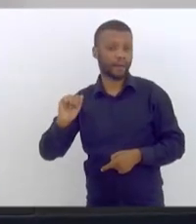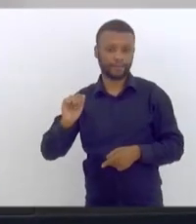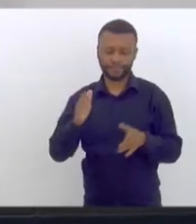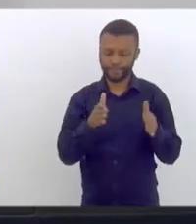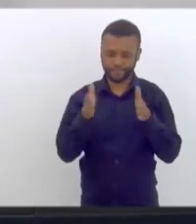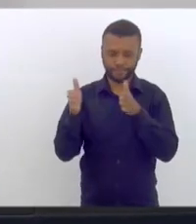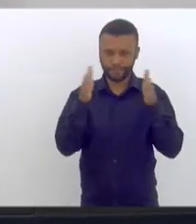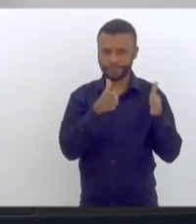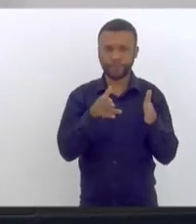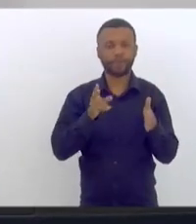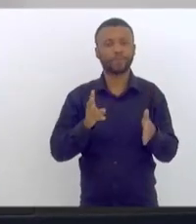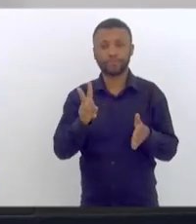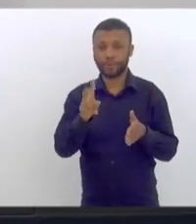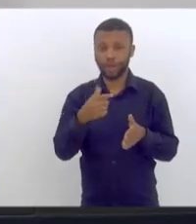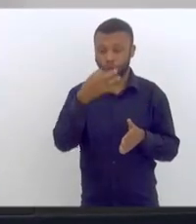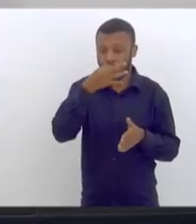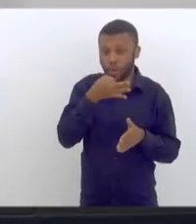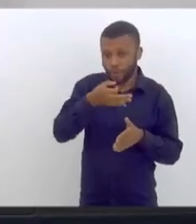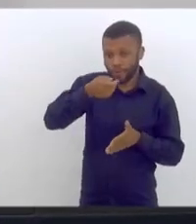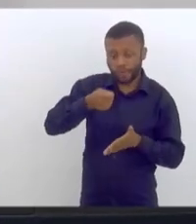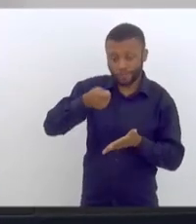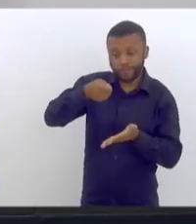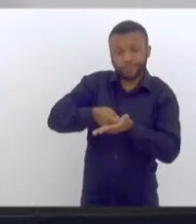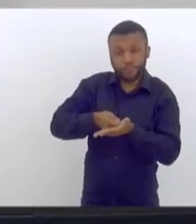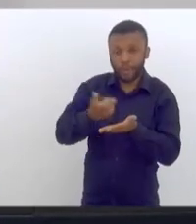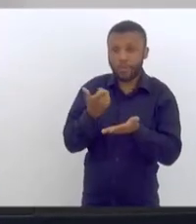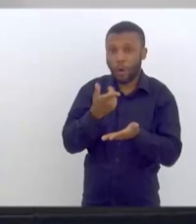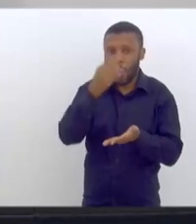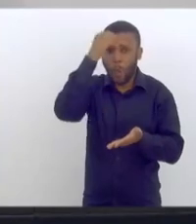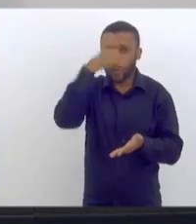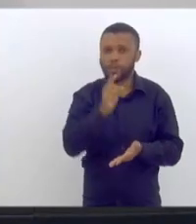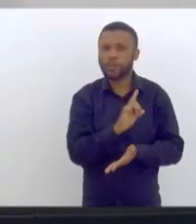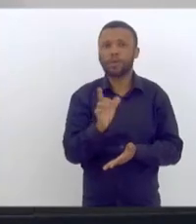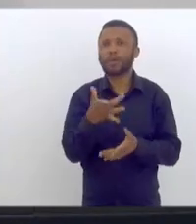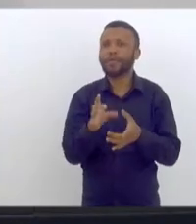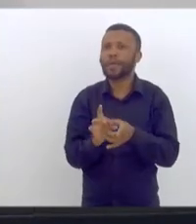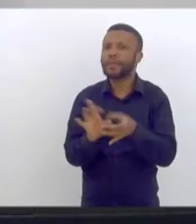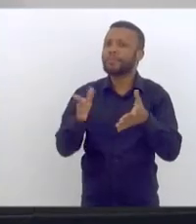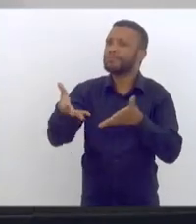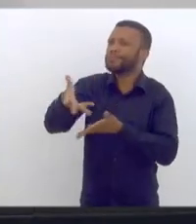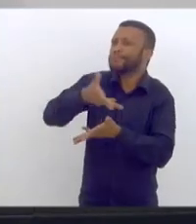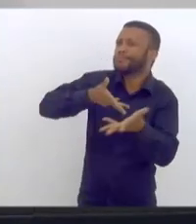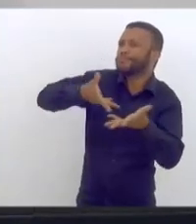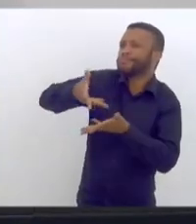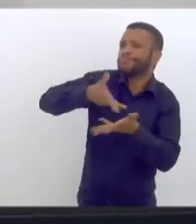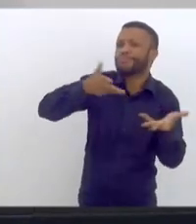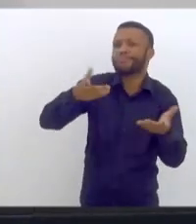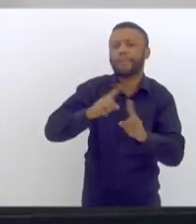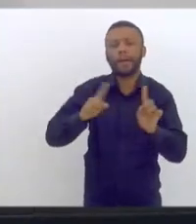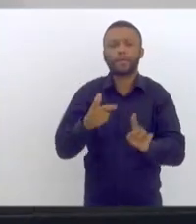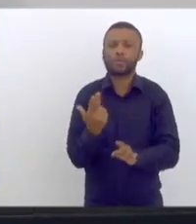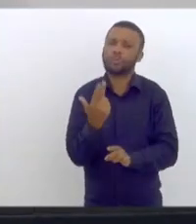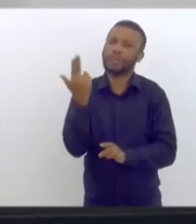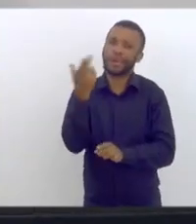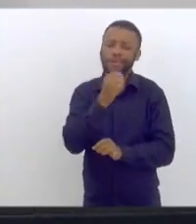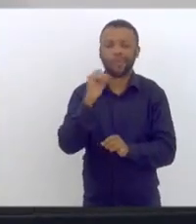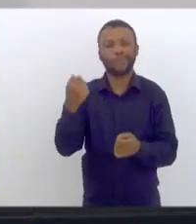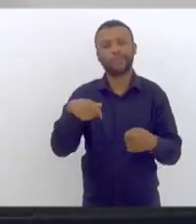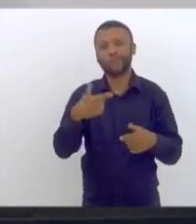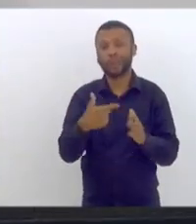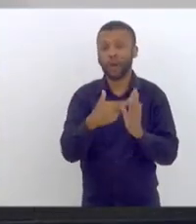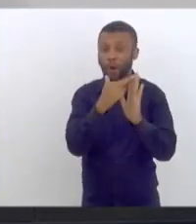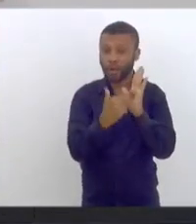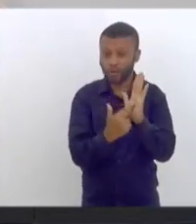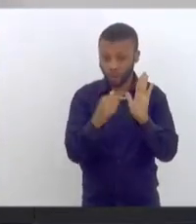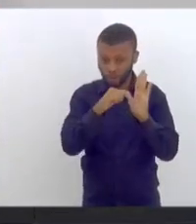prosseguir porque quem não abre mão disso sou eu queria ser democrático Mas isso não tem como abrir mão porque senão eu tenho que rasgar o